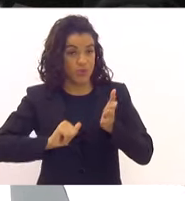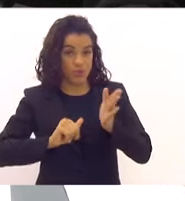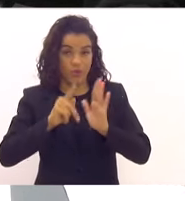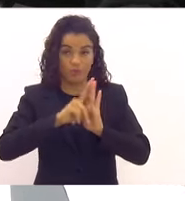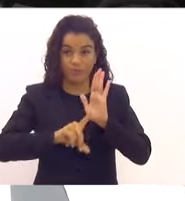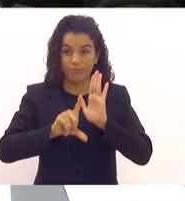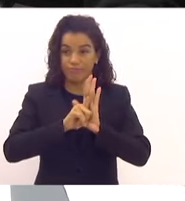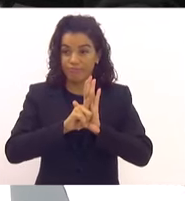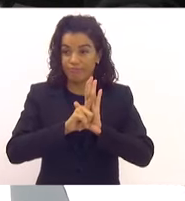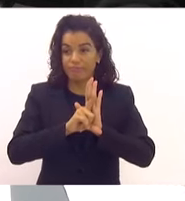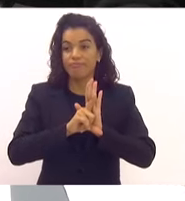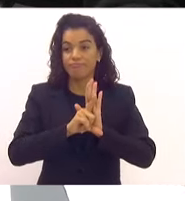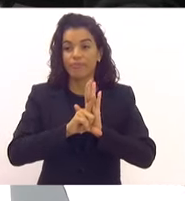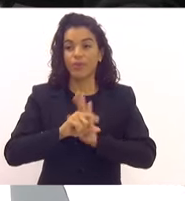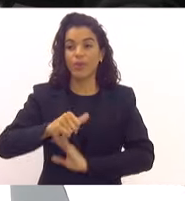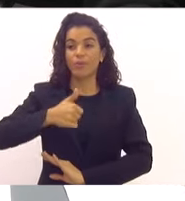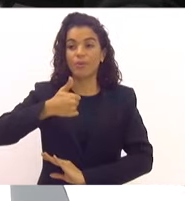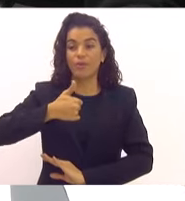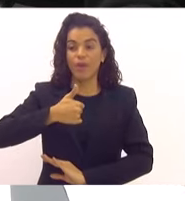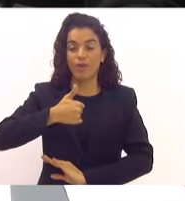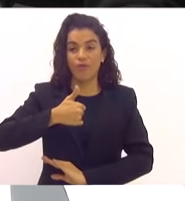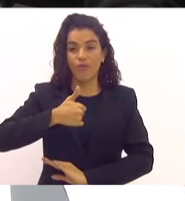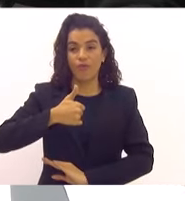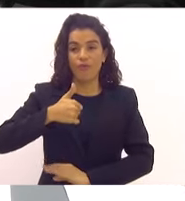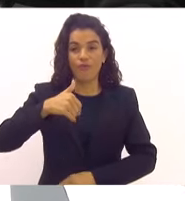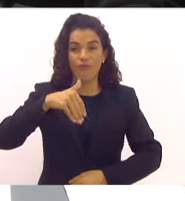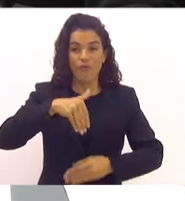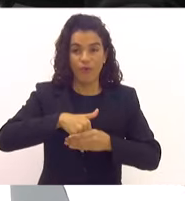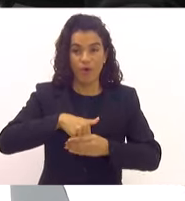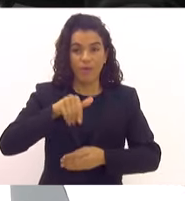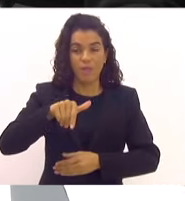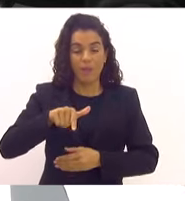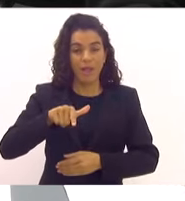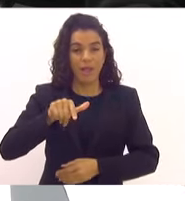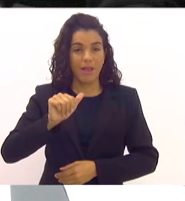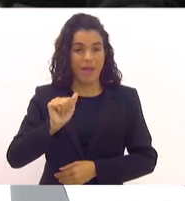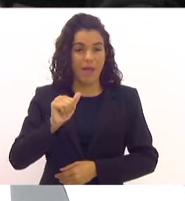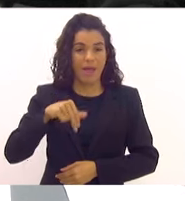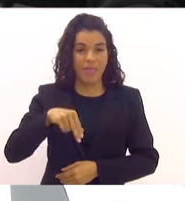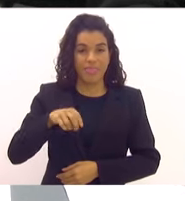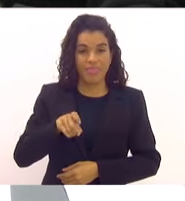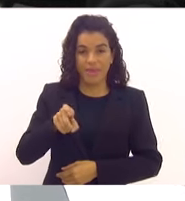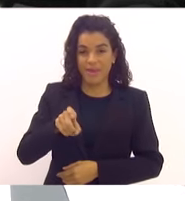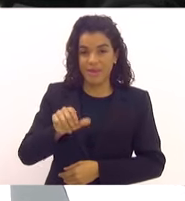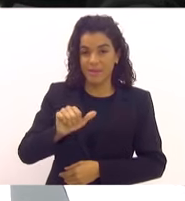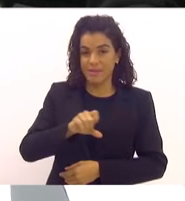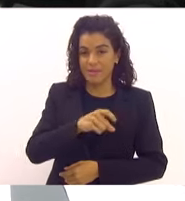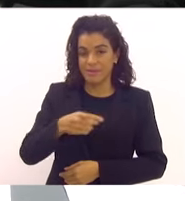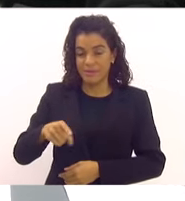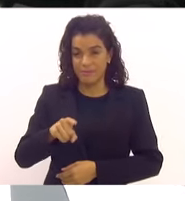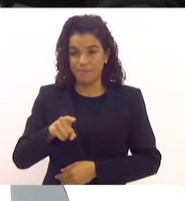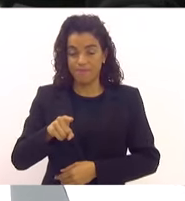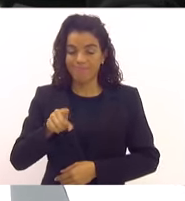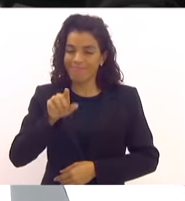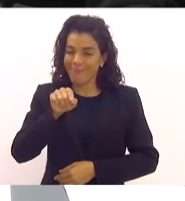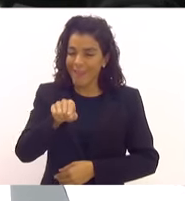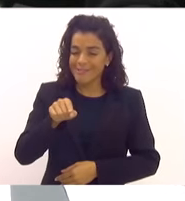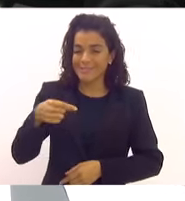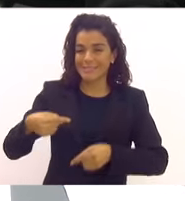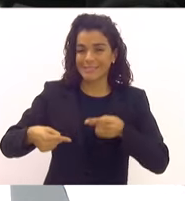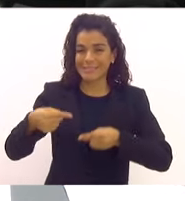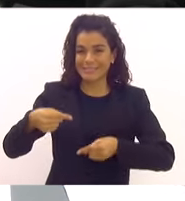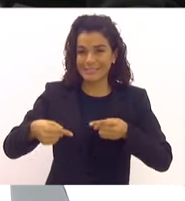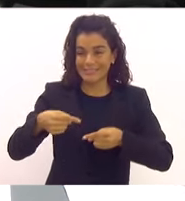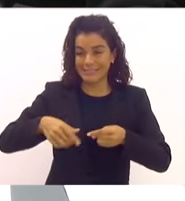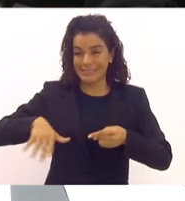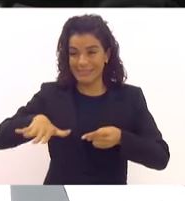projeto, o primeiro voto é pela anexação. O segundo, que essa é uma discussão tanto